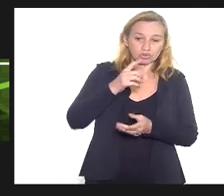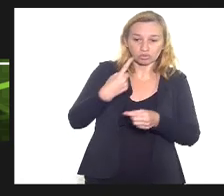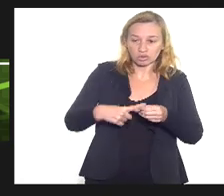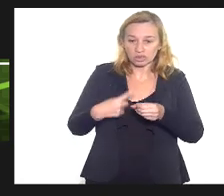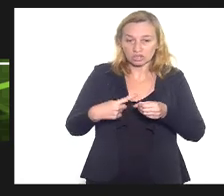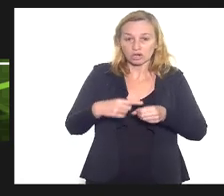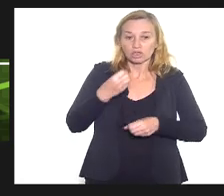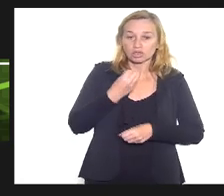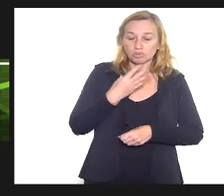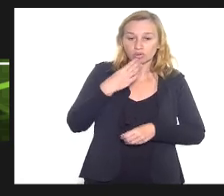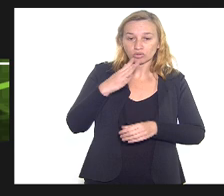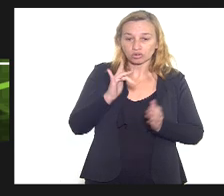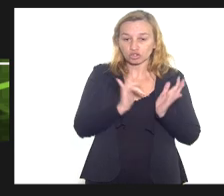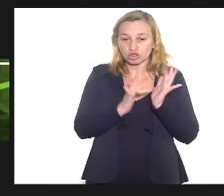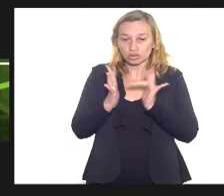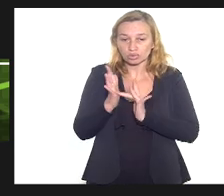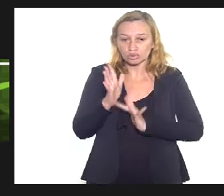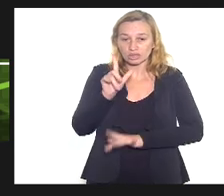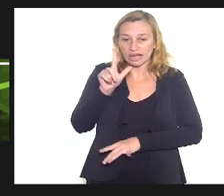Lapa.